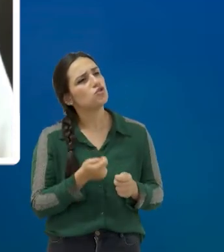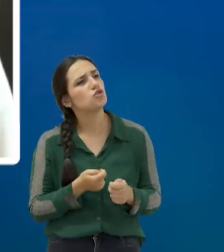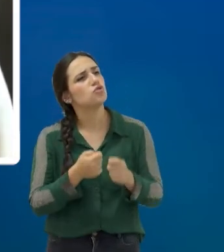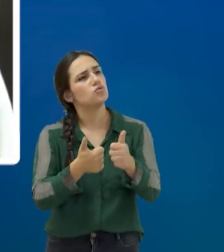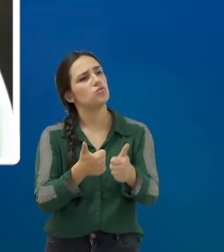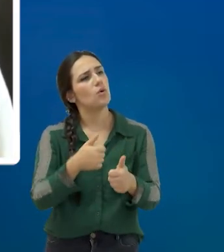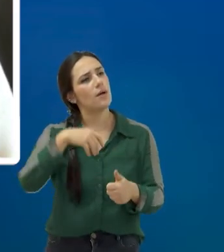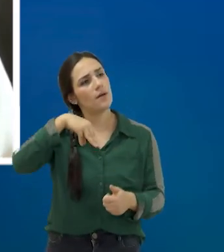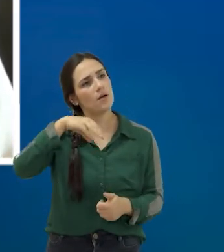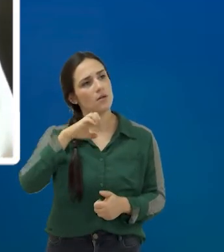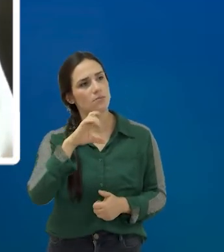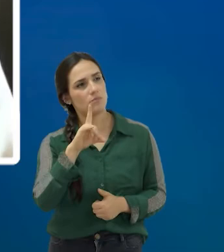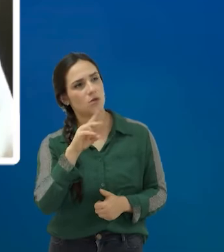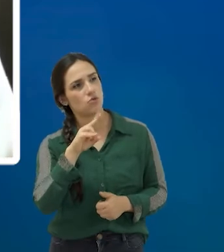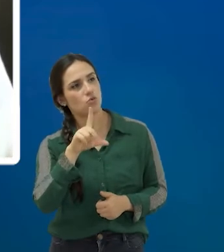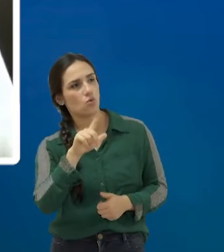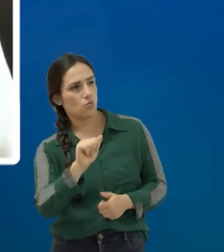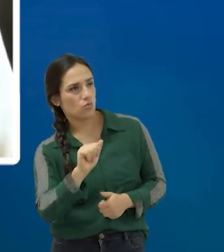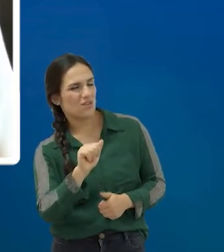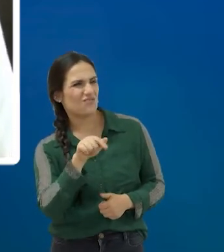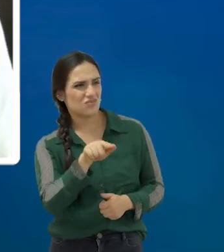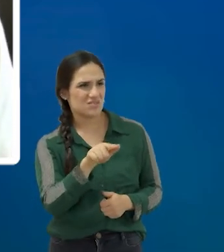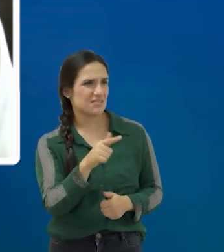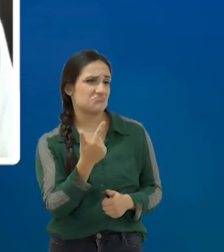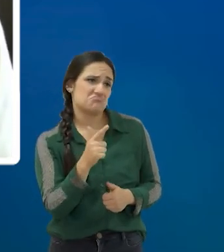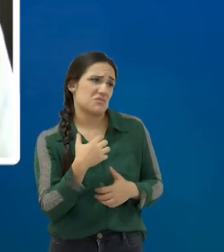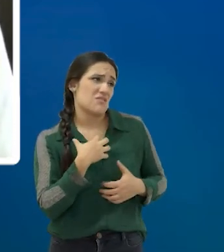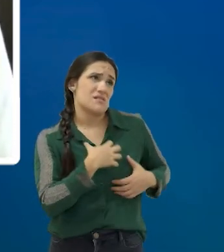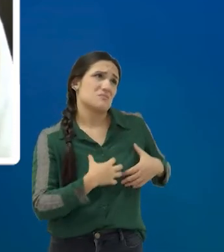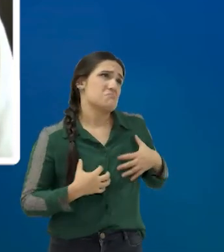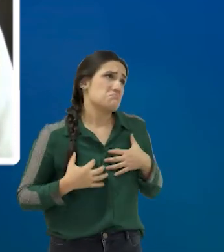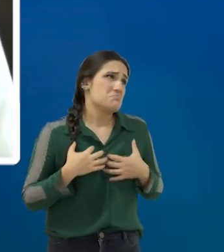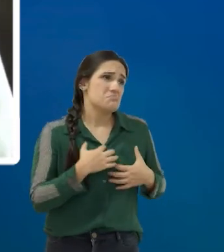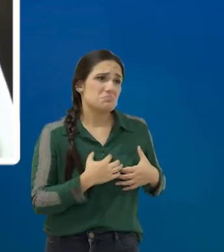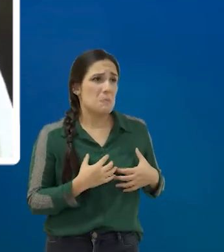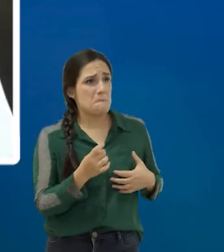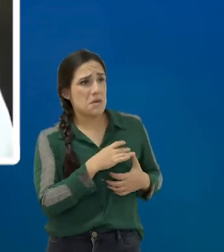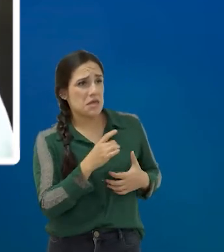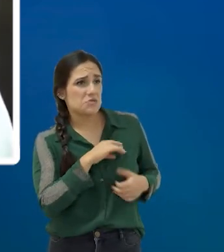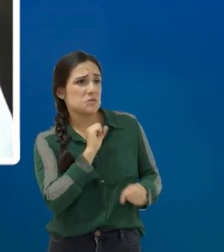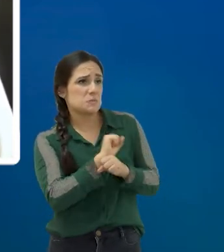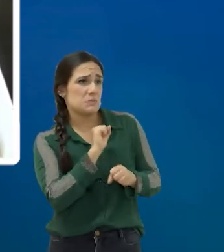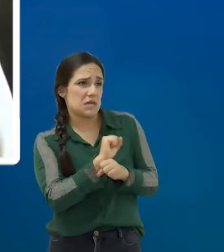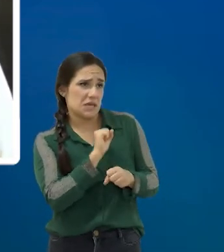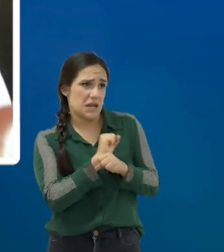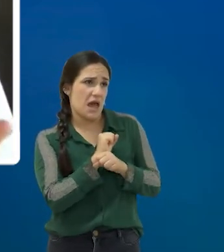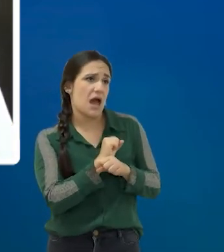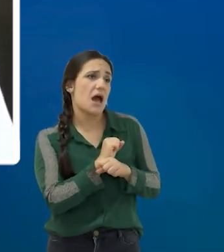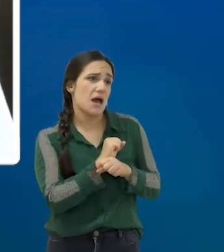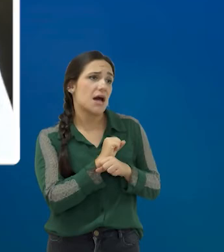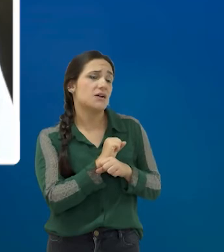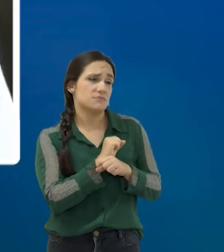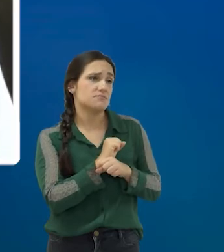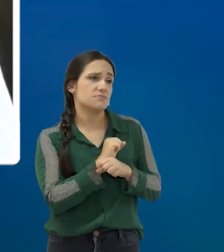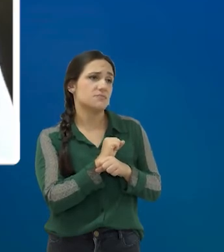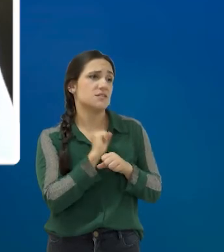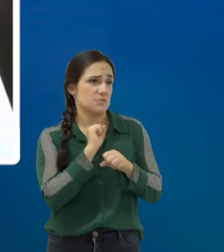de medula óssea. Você não teve essa angústia, né, de muitos que precisaram